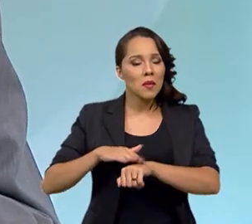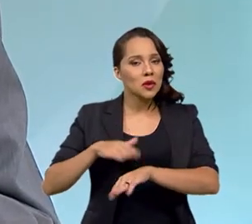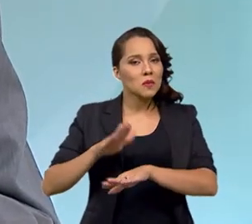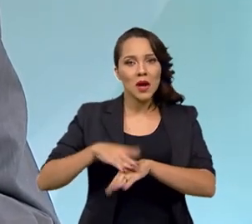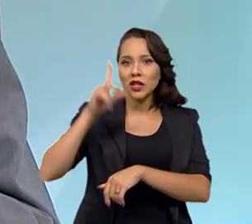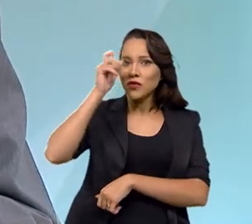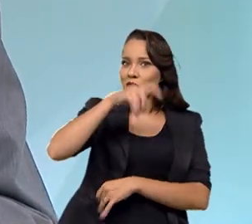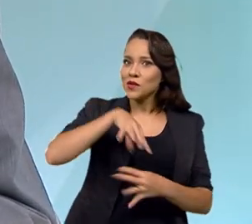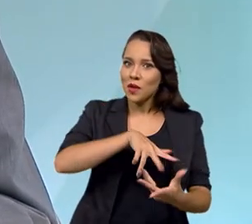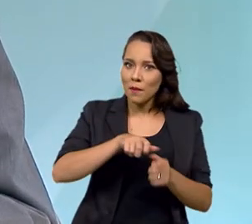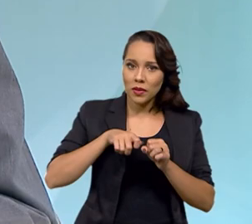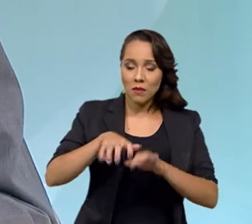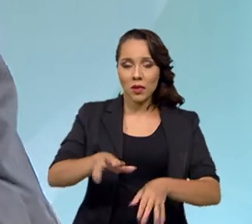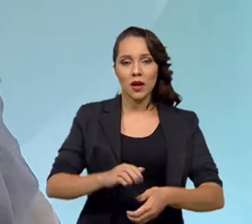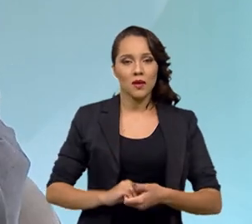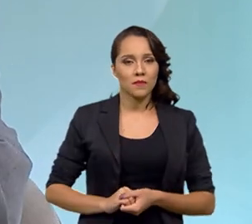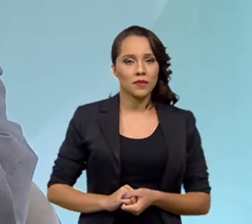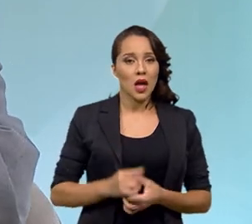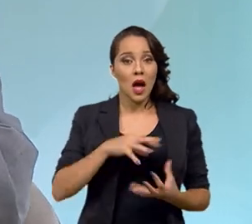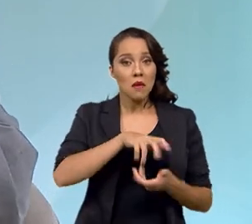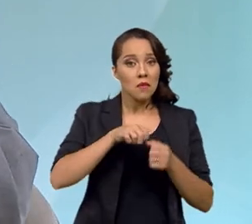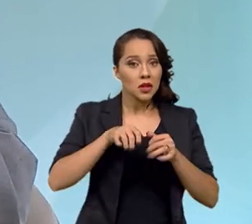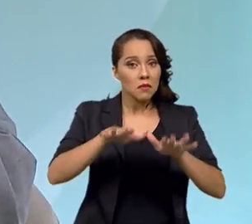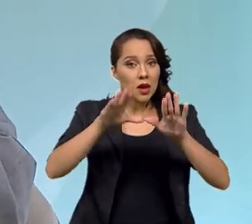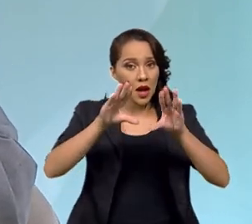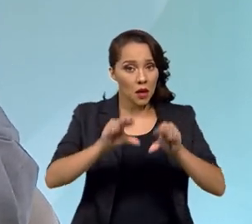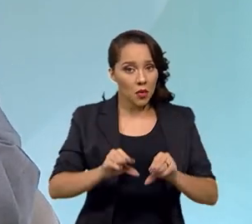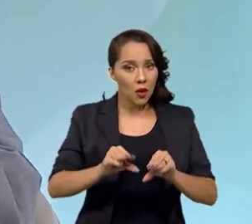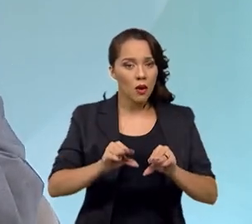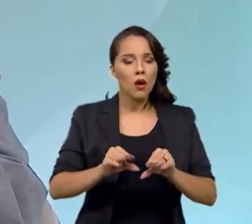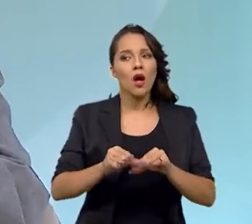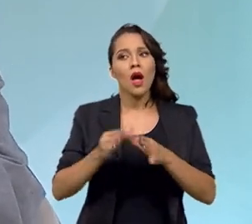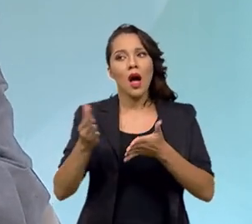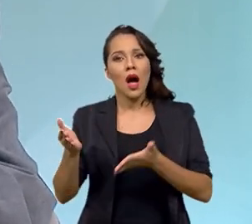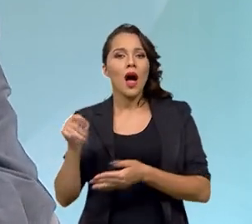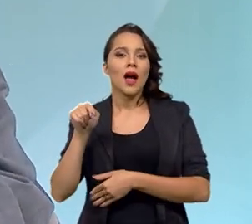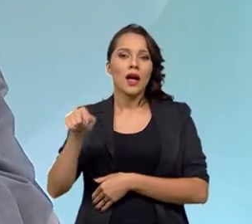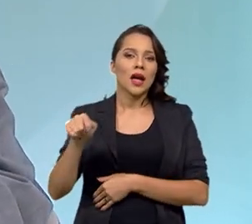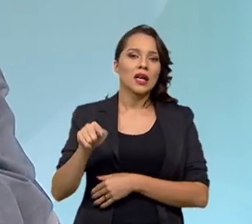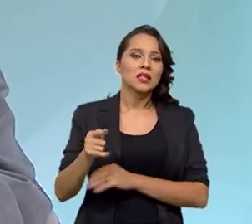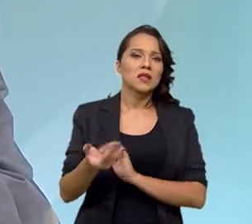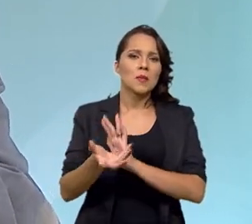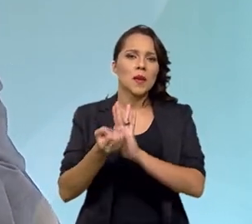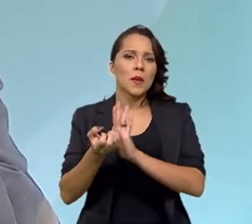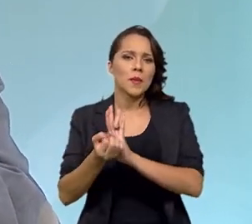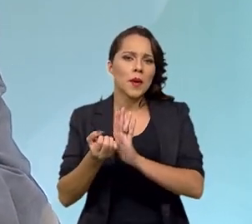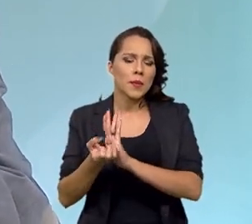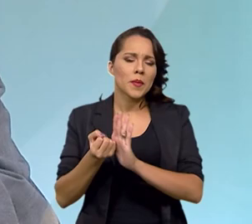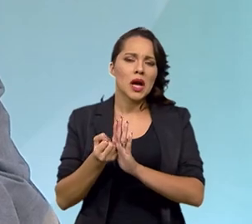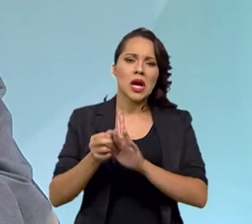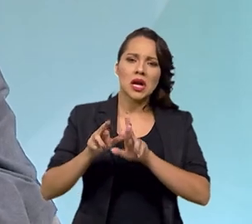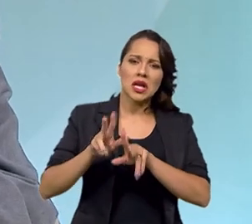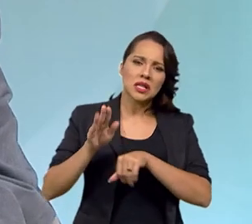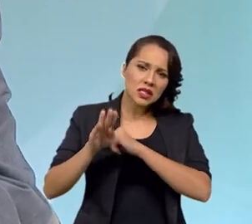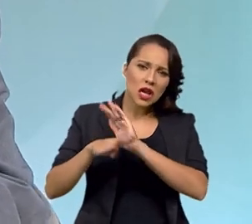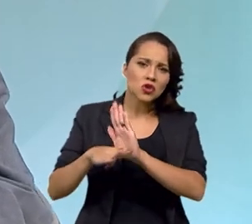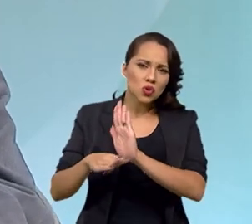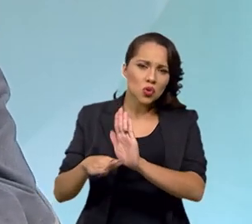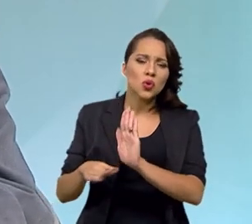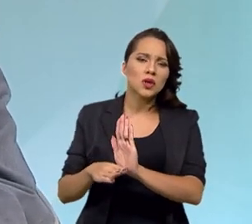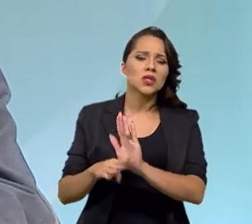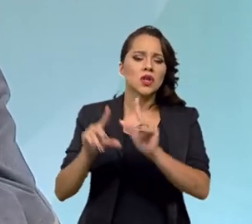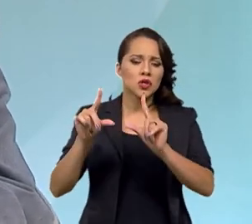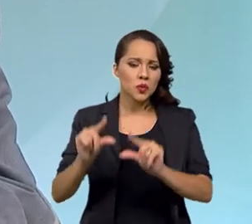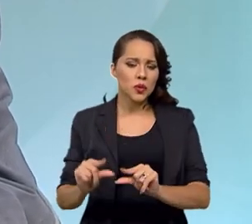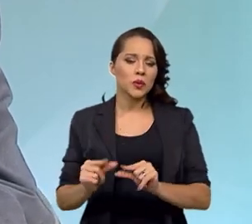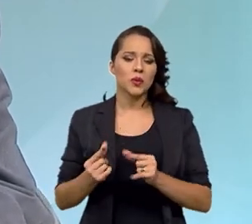momento mais crítico da academia passou a primeira nós retiramos esses benefícios esses artifícios que nós usamos